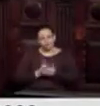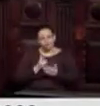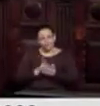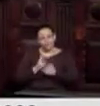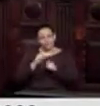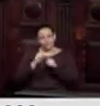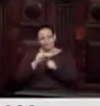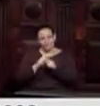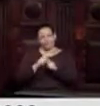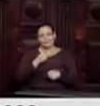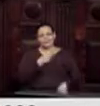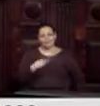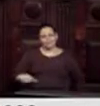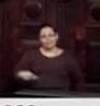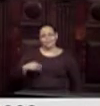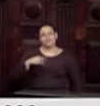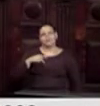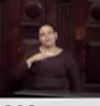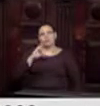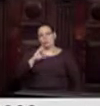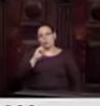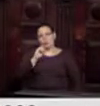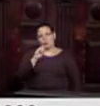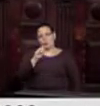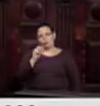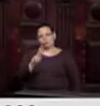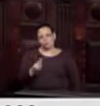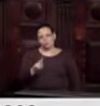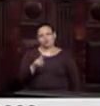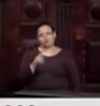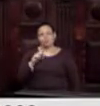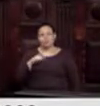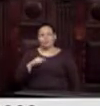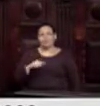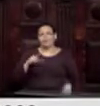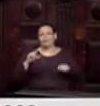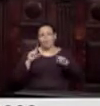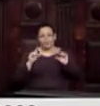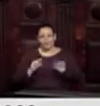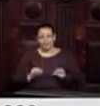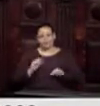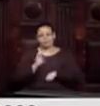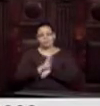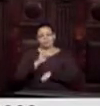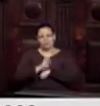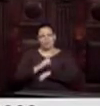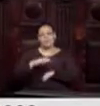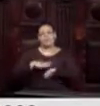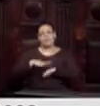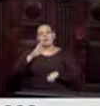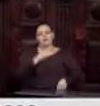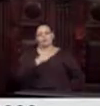presidente Collor, quando chamado elefante, quanto menos Estado, mais saúde, mais educação,